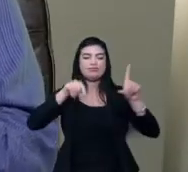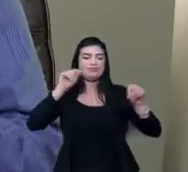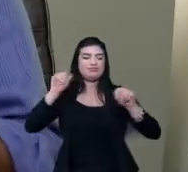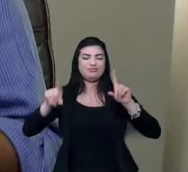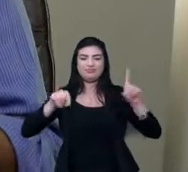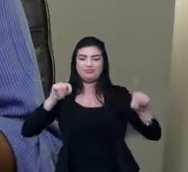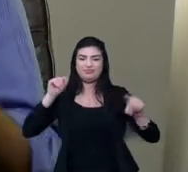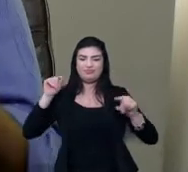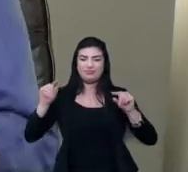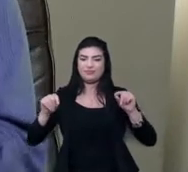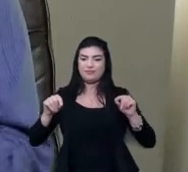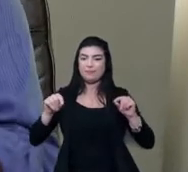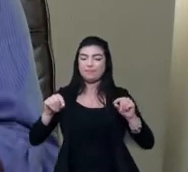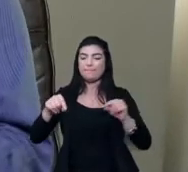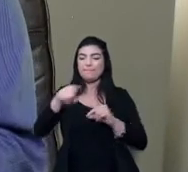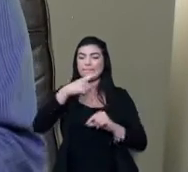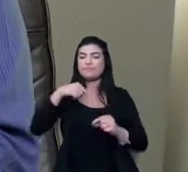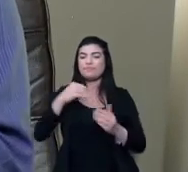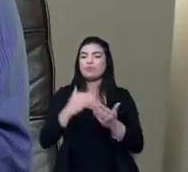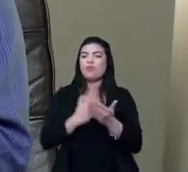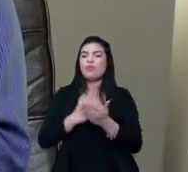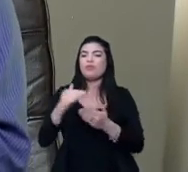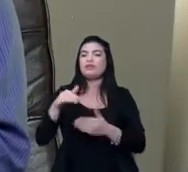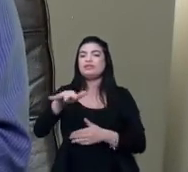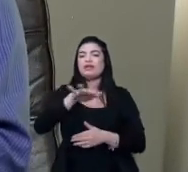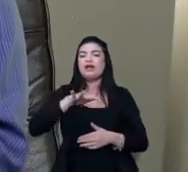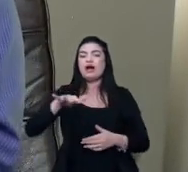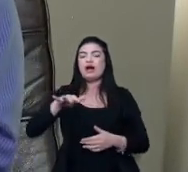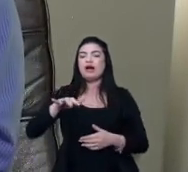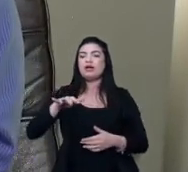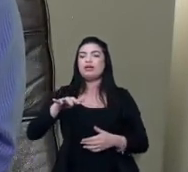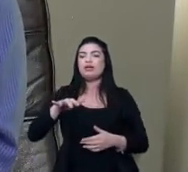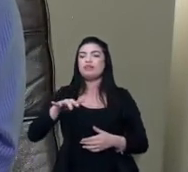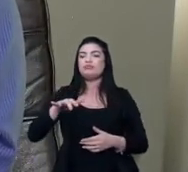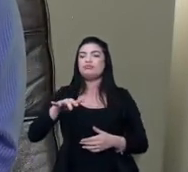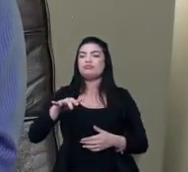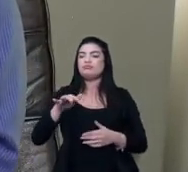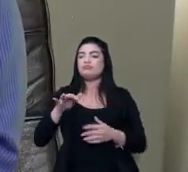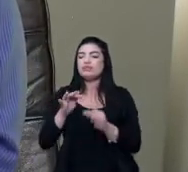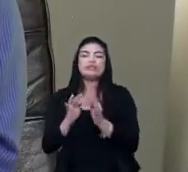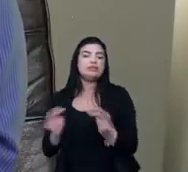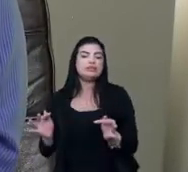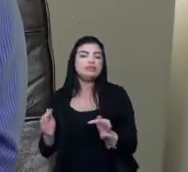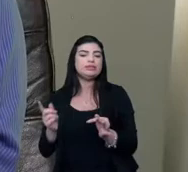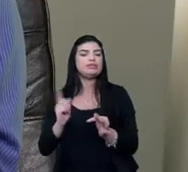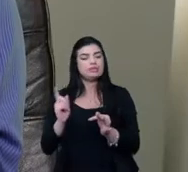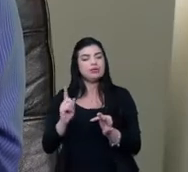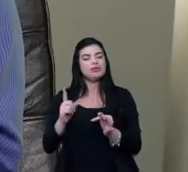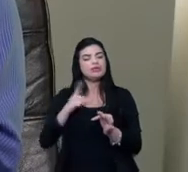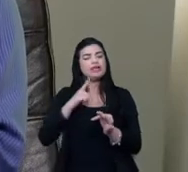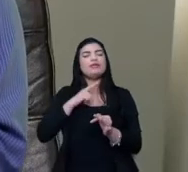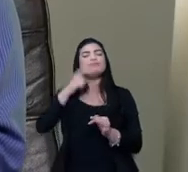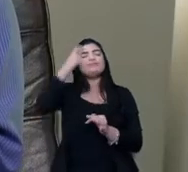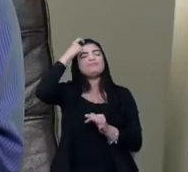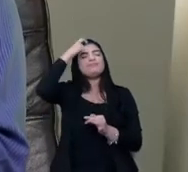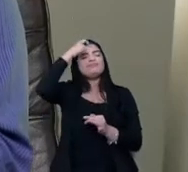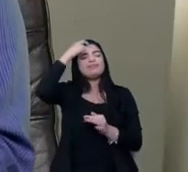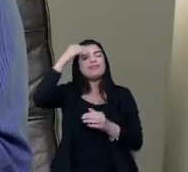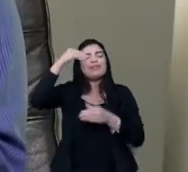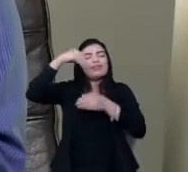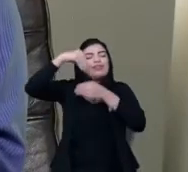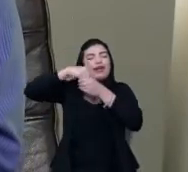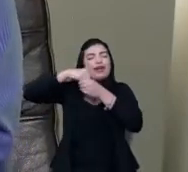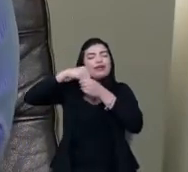memória, a gente não parte pela parte racional, simplesmente. Então, eu acho que tem sim um certo diálogo com